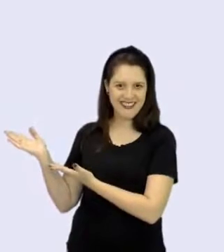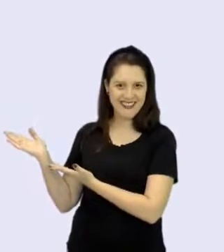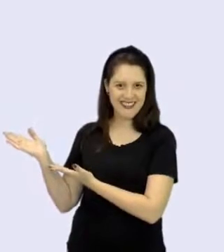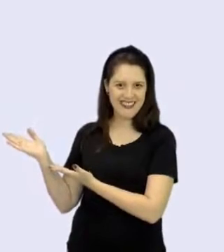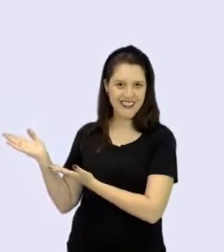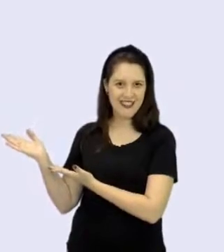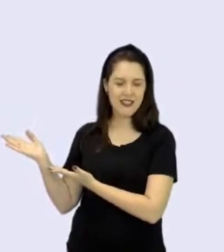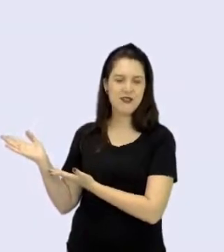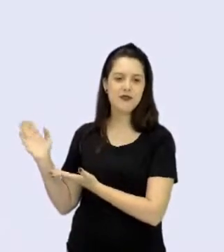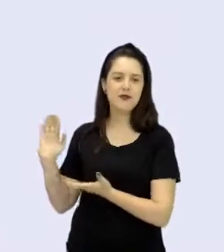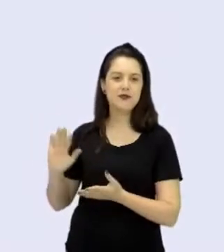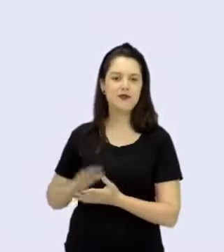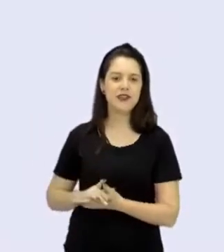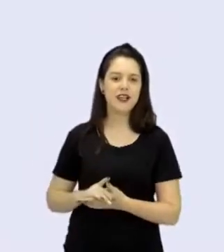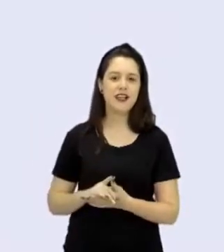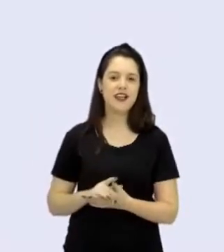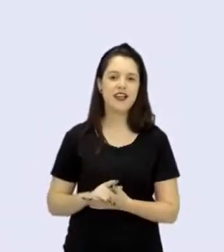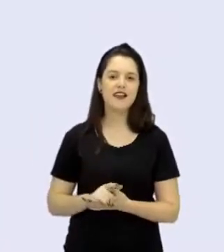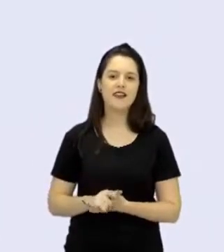97544